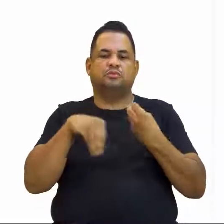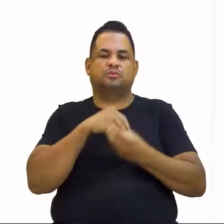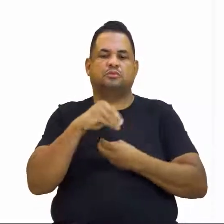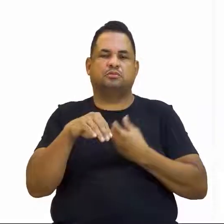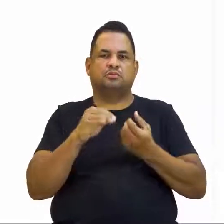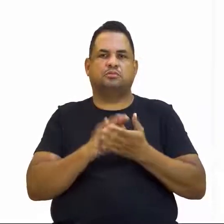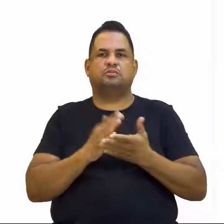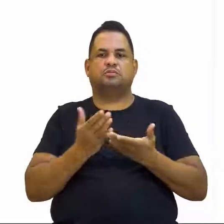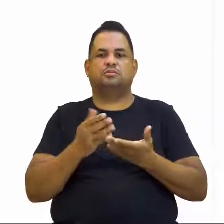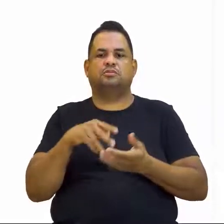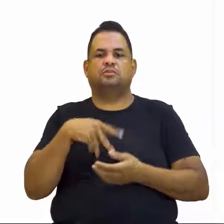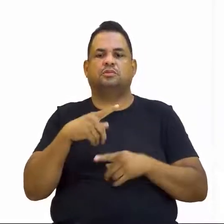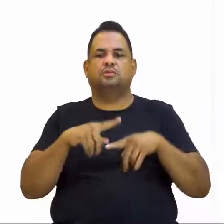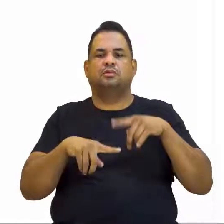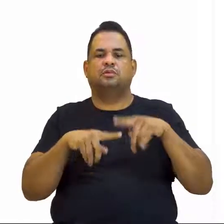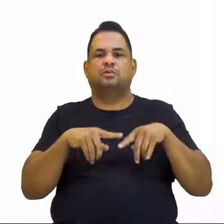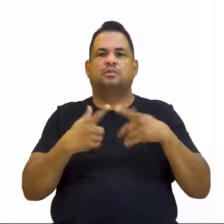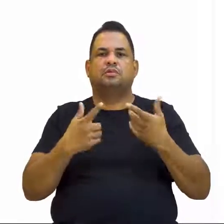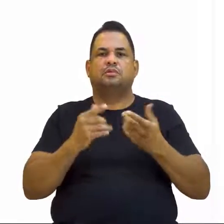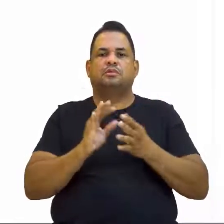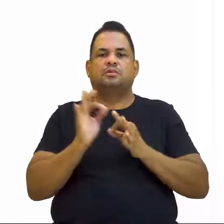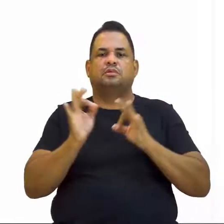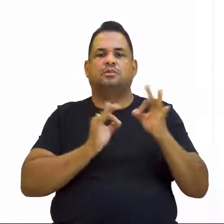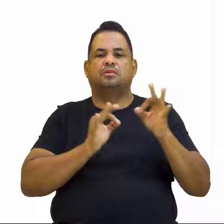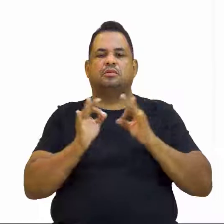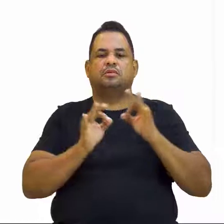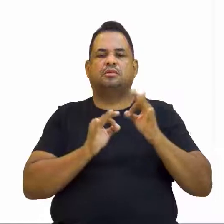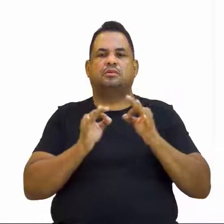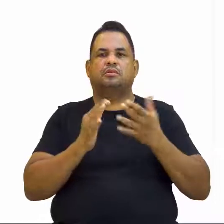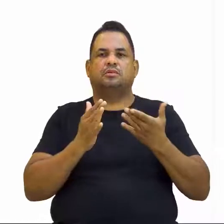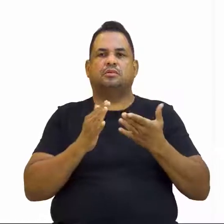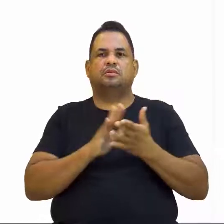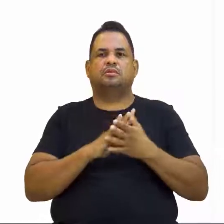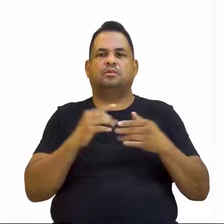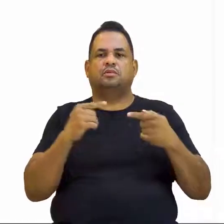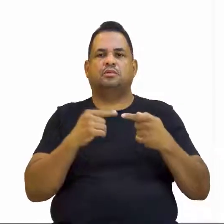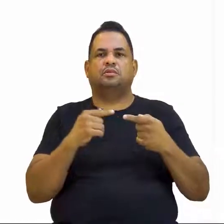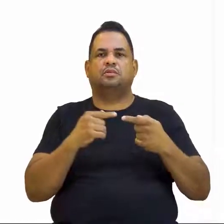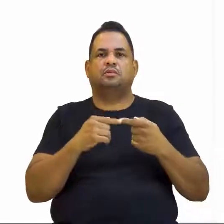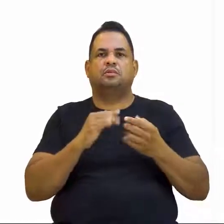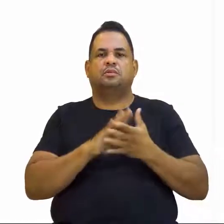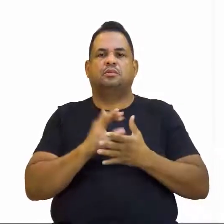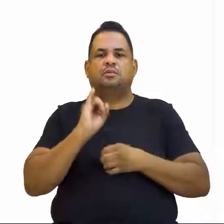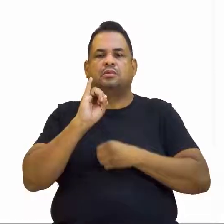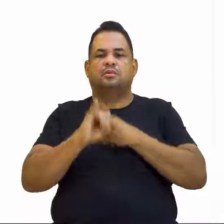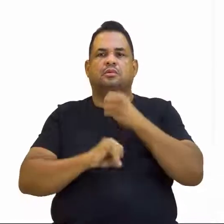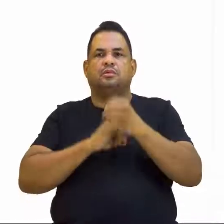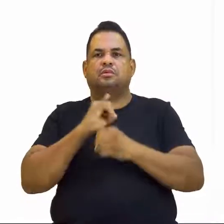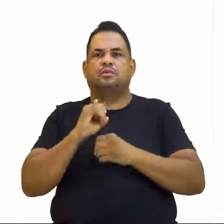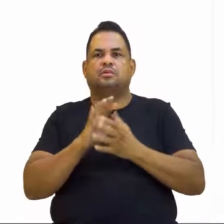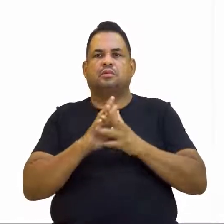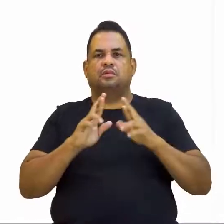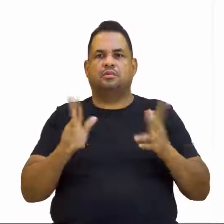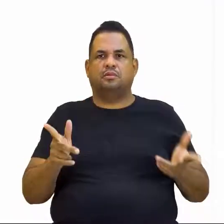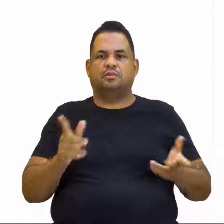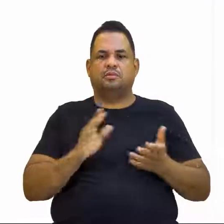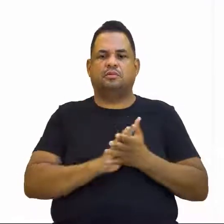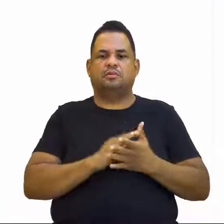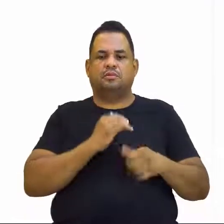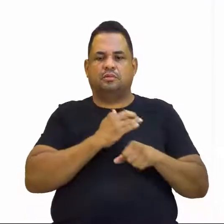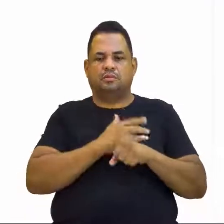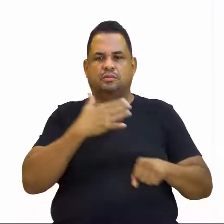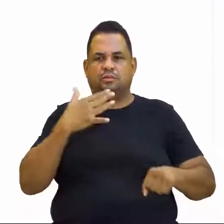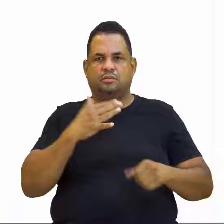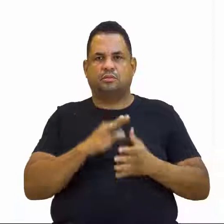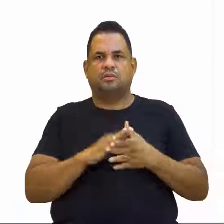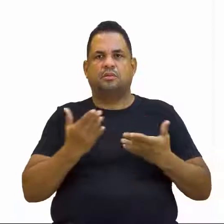de compostos que estão formando ali através de ligação iônica. Diferente dos ácidos, como a gente